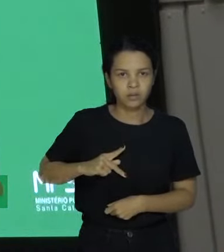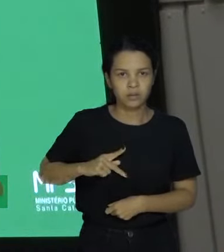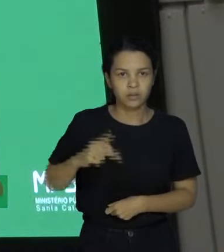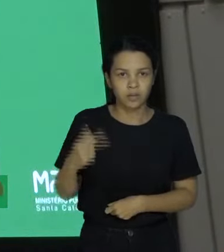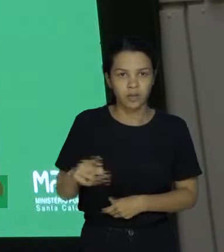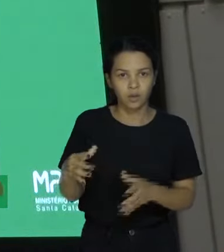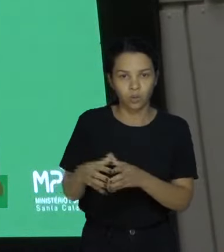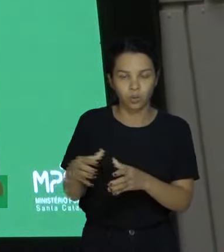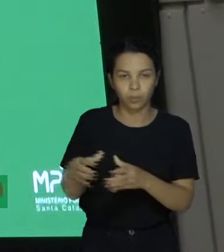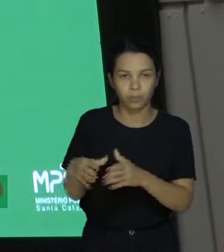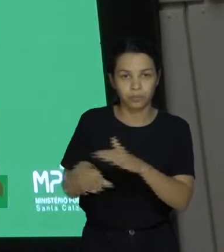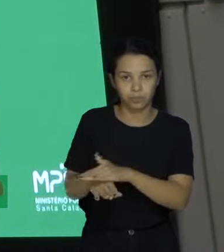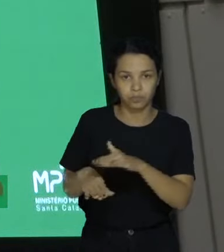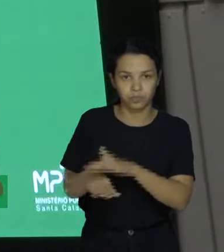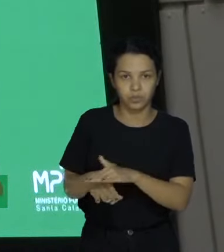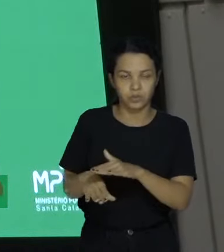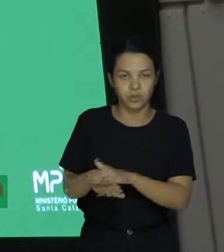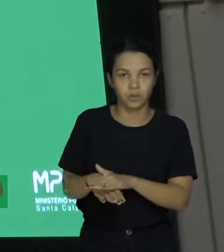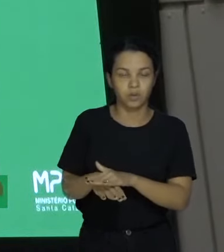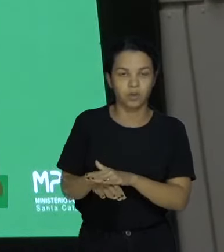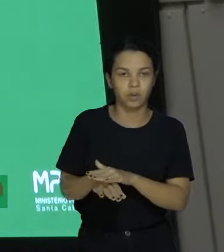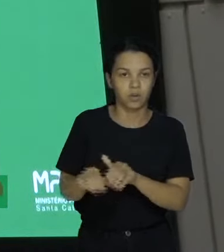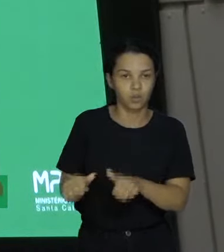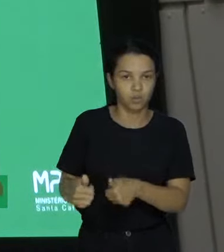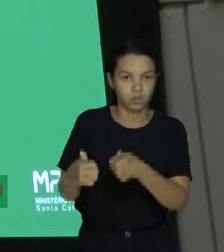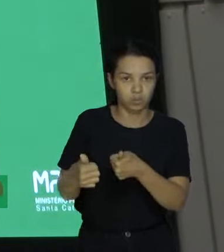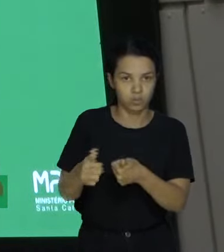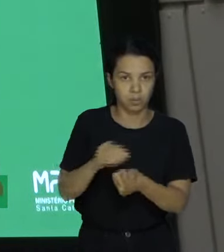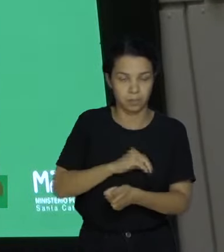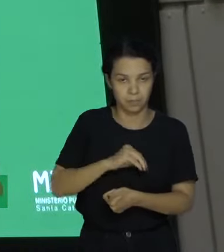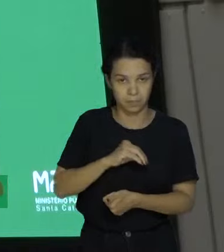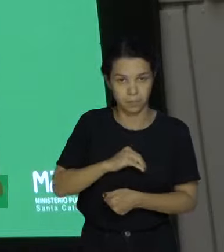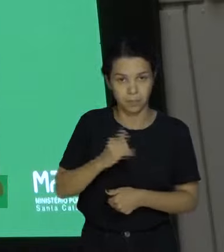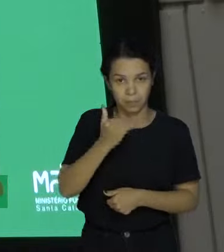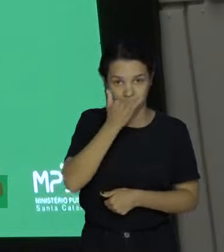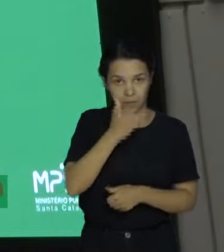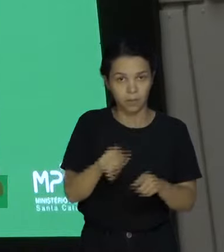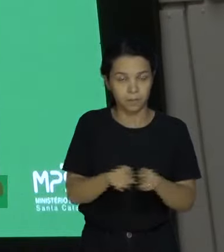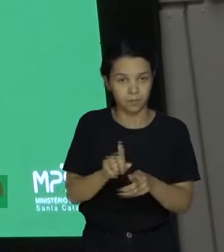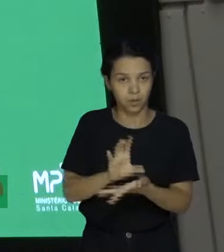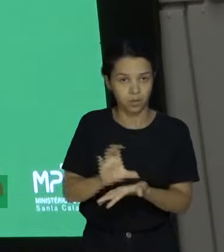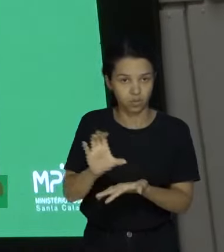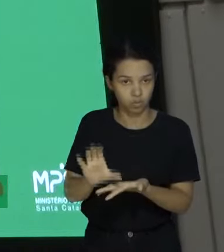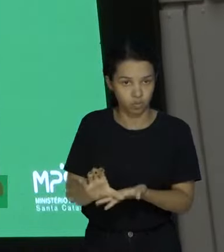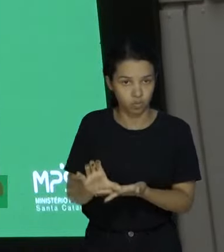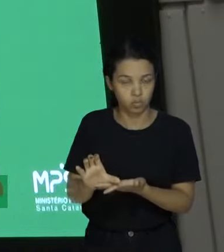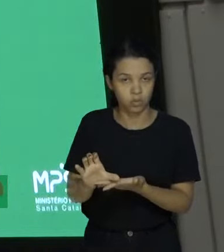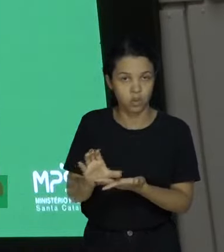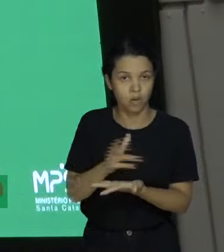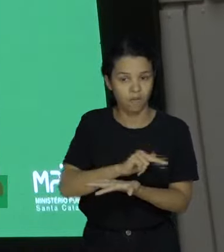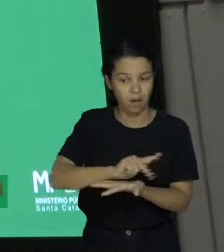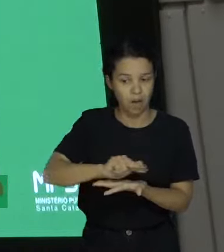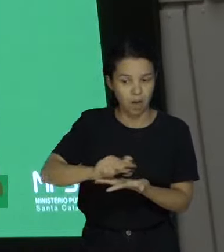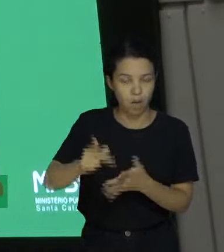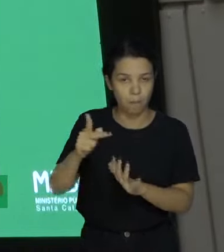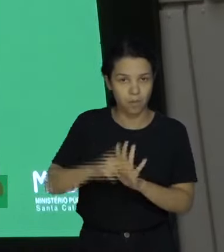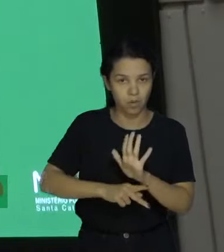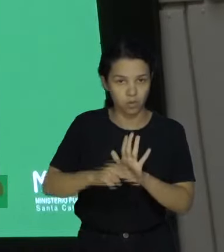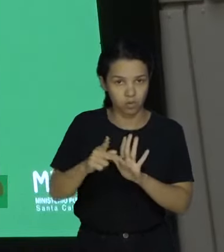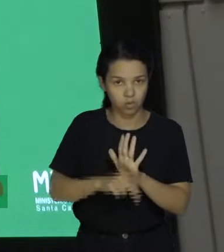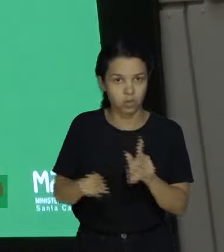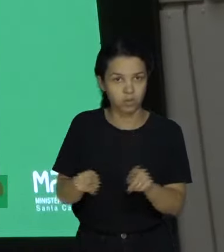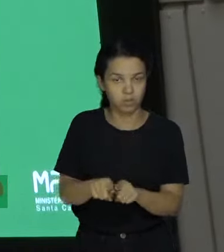Fundo de reconstituição de bens lesados que financiou auxiliou no financiamento de inúmeros projetos de